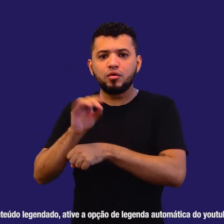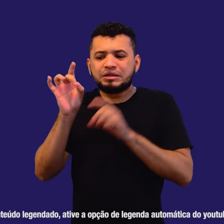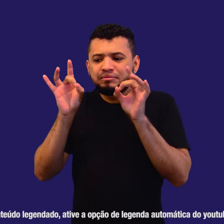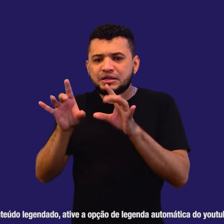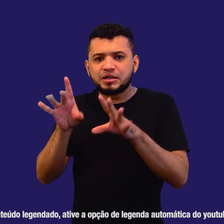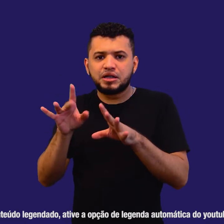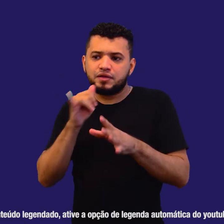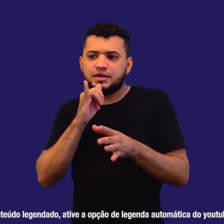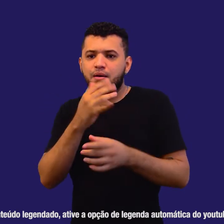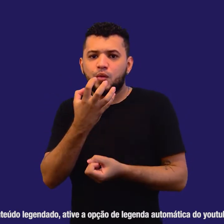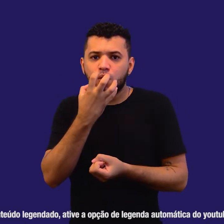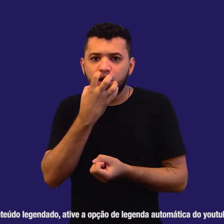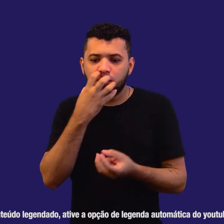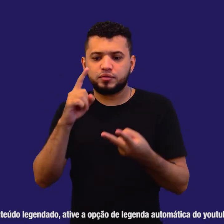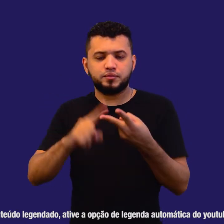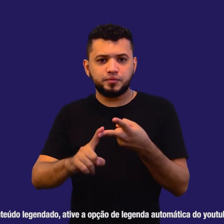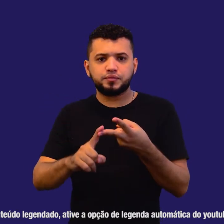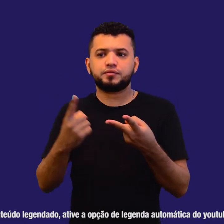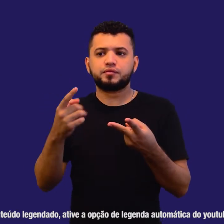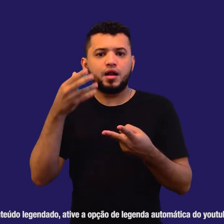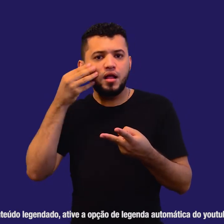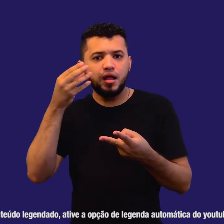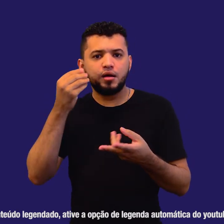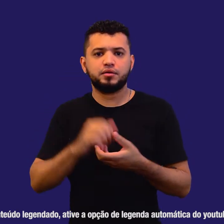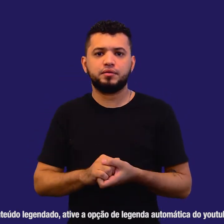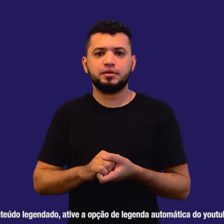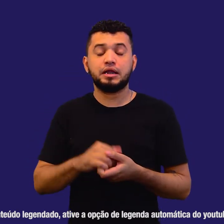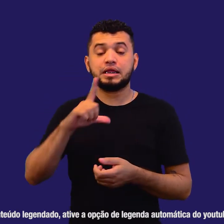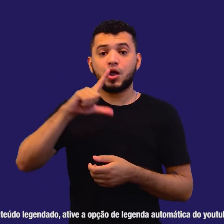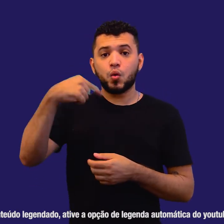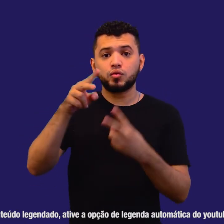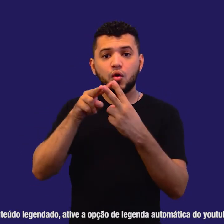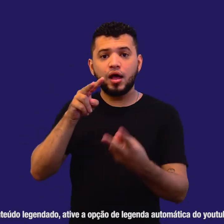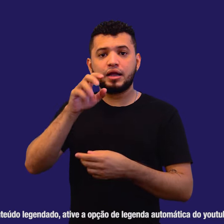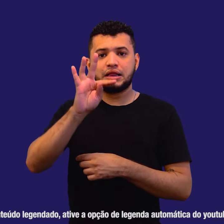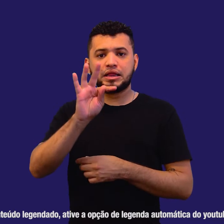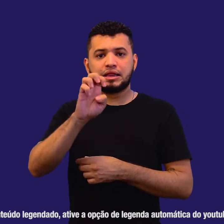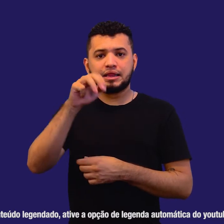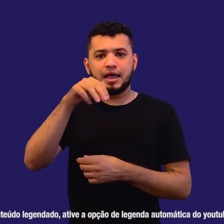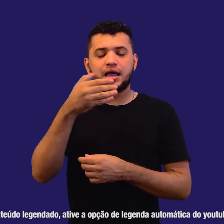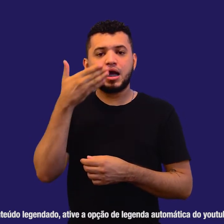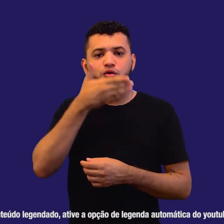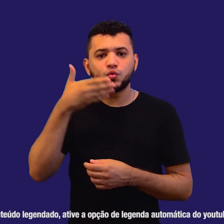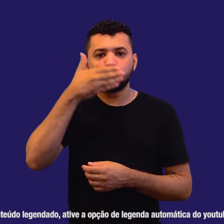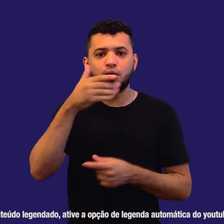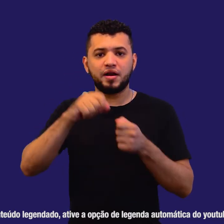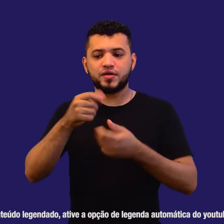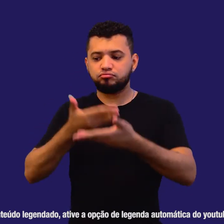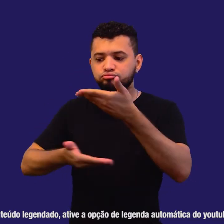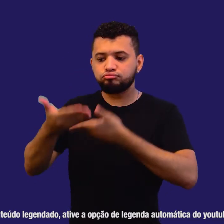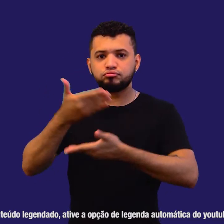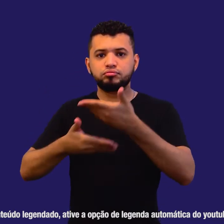de animais, como cães, gatos. Tem uma plataforma que é o Tem Açúcar, que é uma plataforma de troca e compartilhamento entre